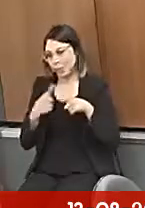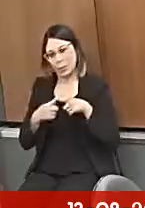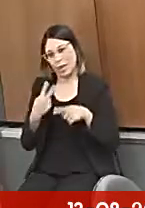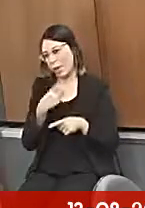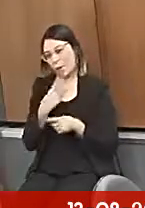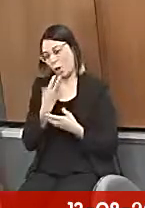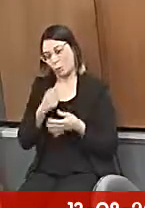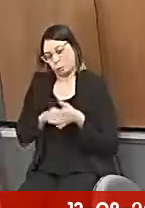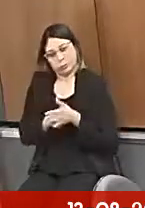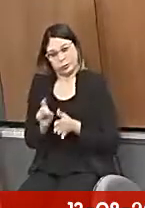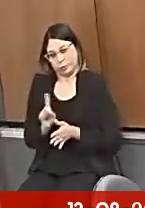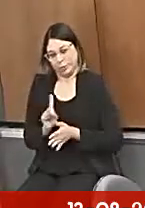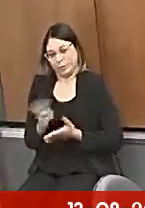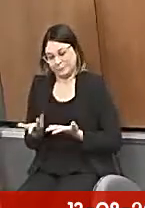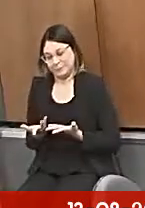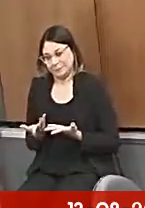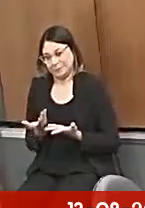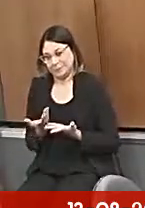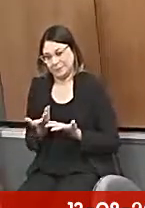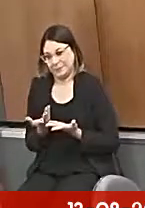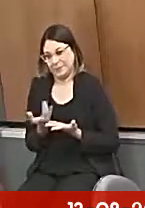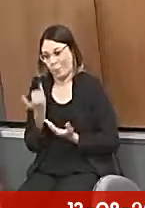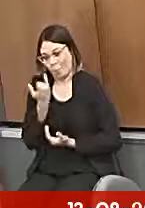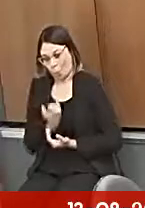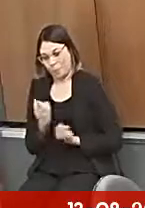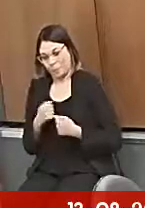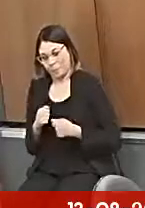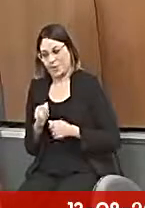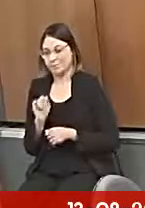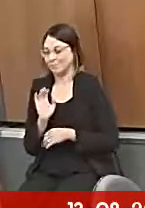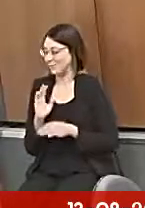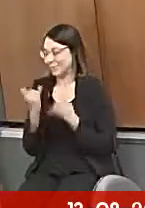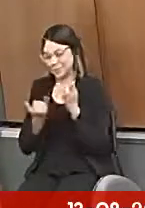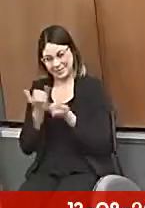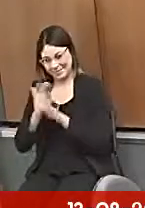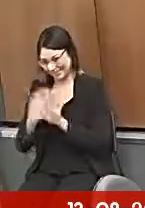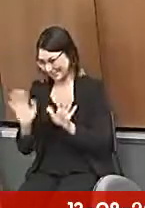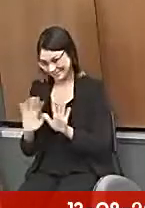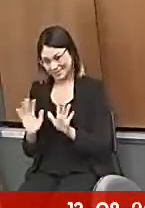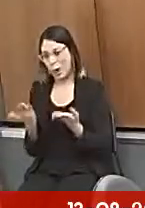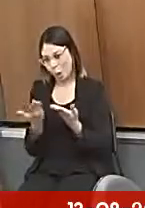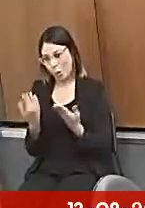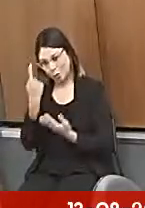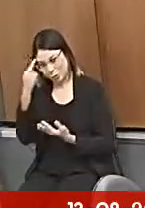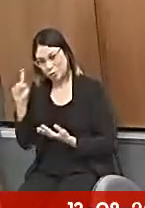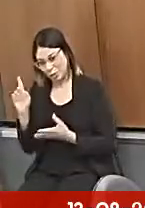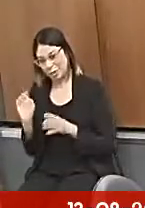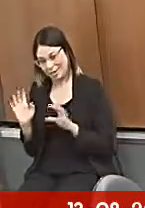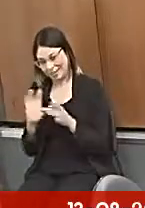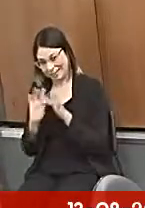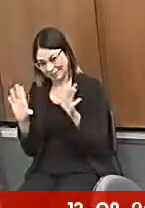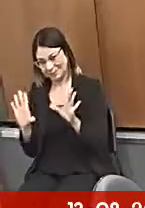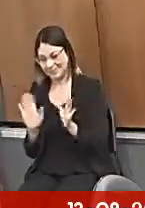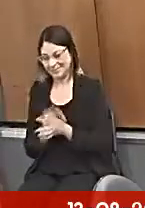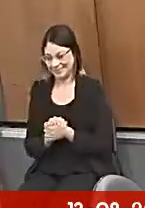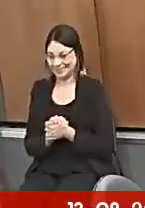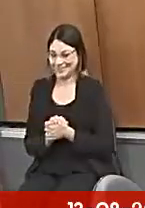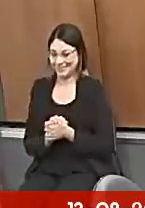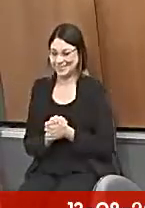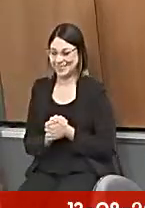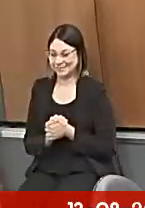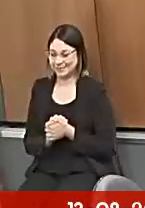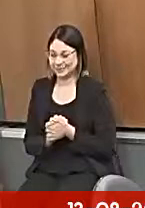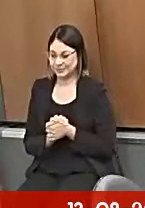a copa então não pode comer muito e brincadeira onde pode hoje pode quebrar é dia de homenagem pode quebrar pode